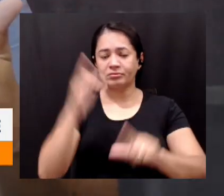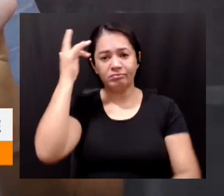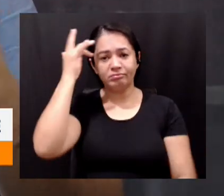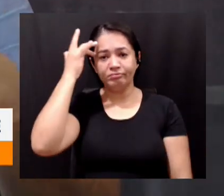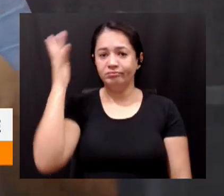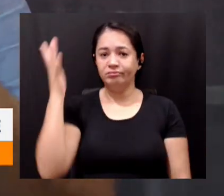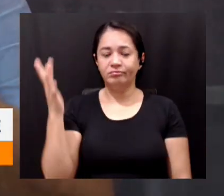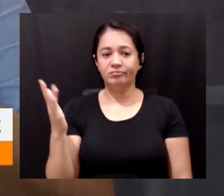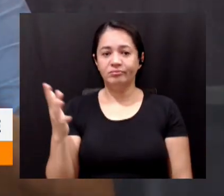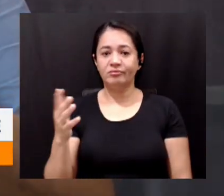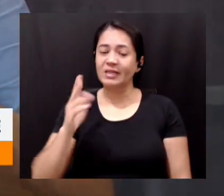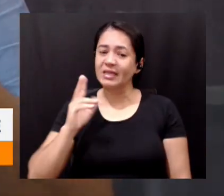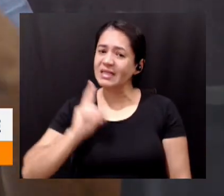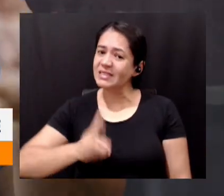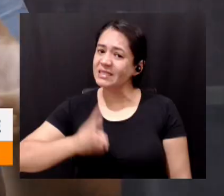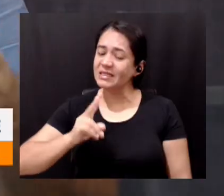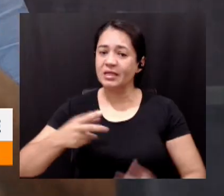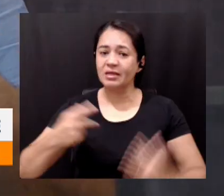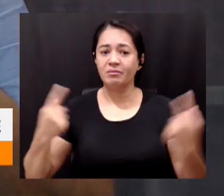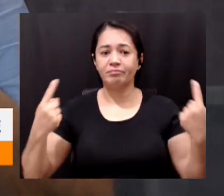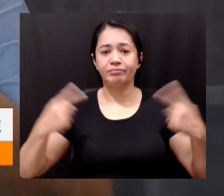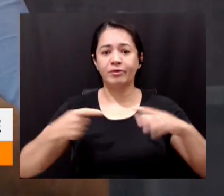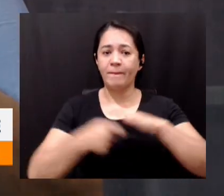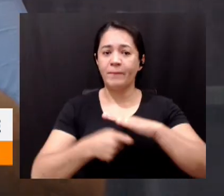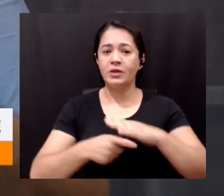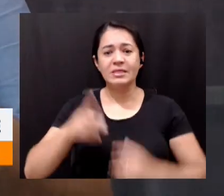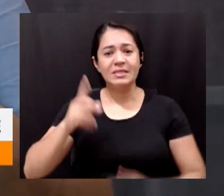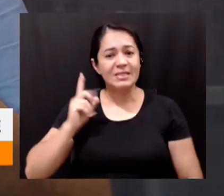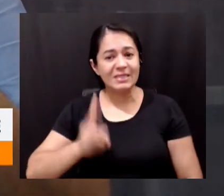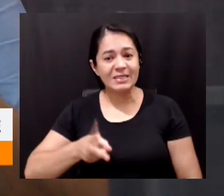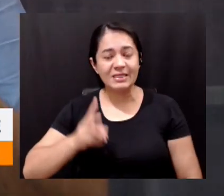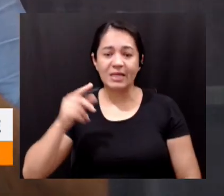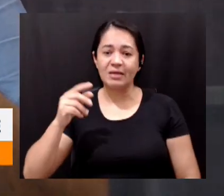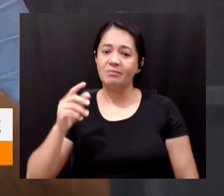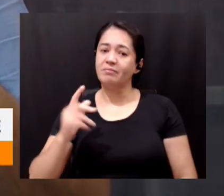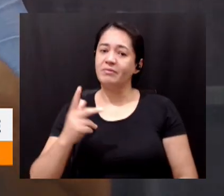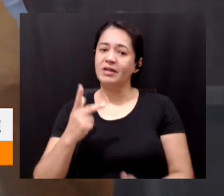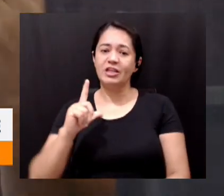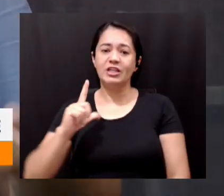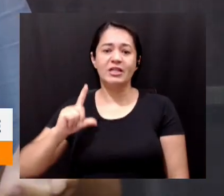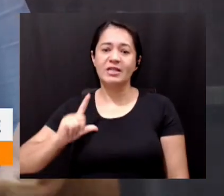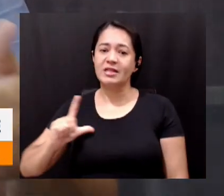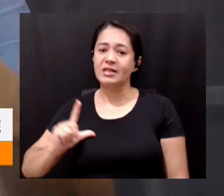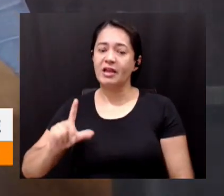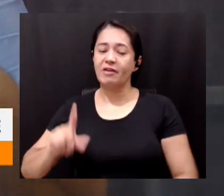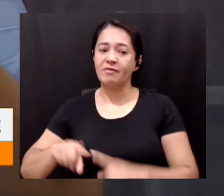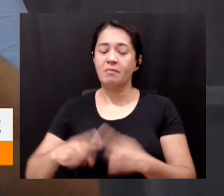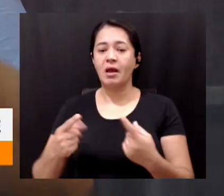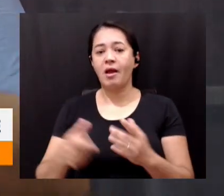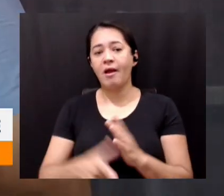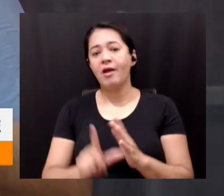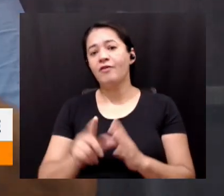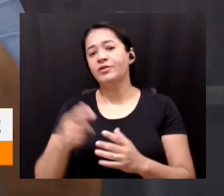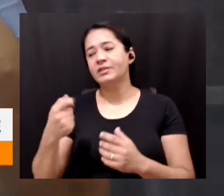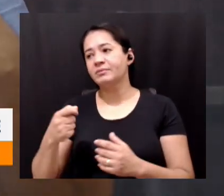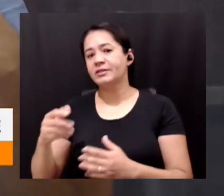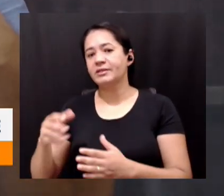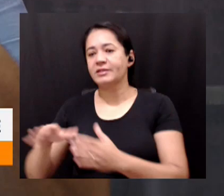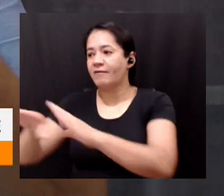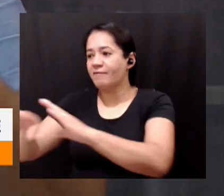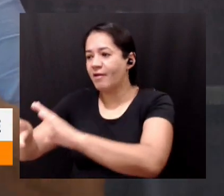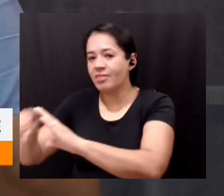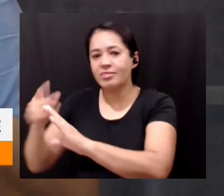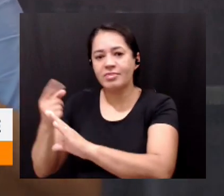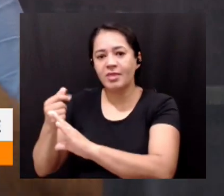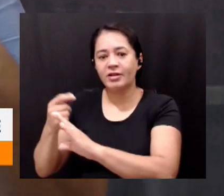apostas, né, só que, assim, antigamente você precisava sacar o dinheiro, você precisava ir na lotérica,